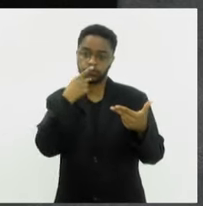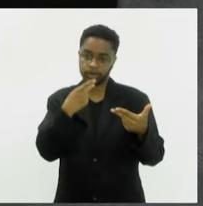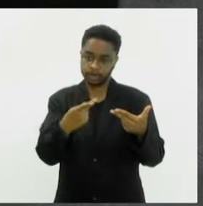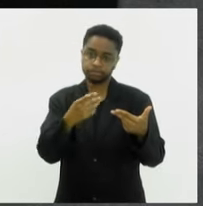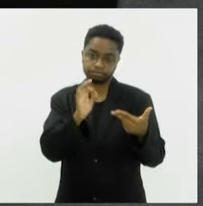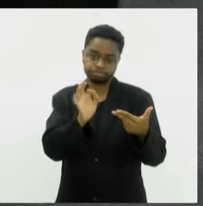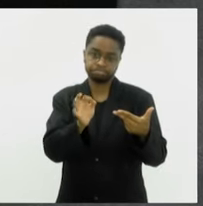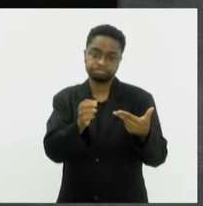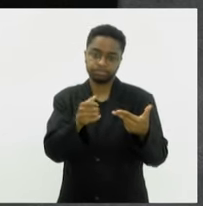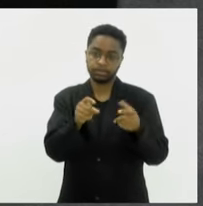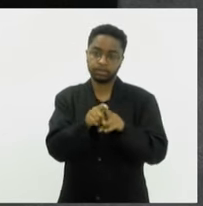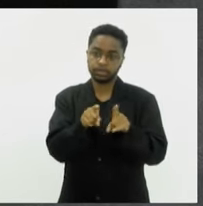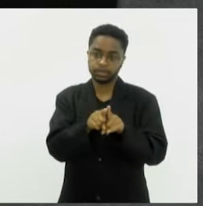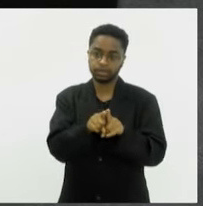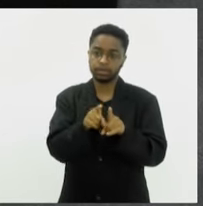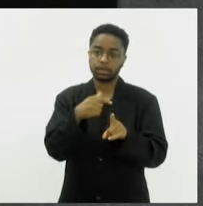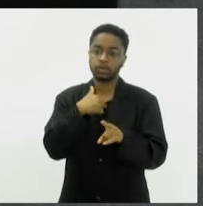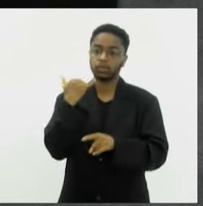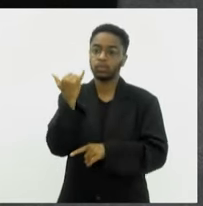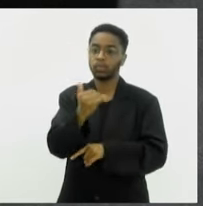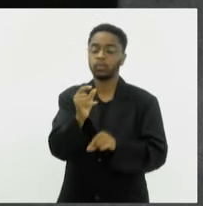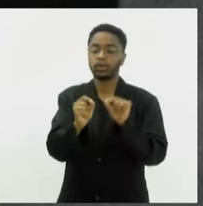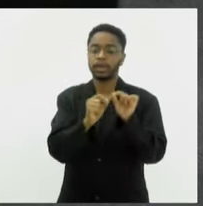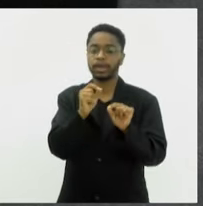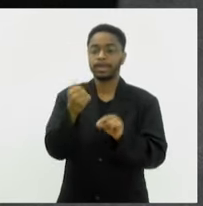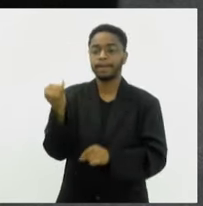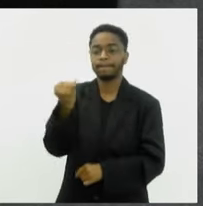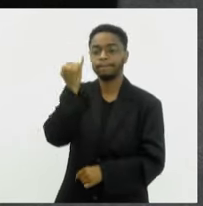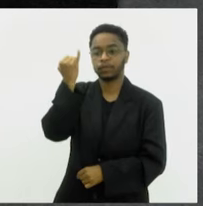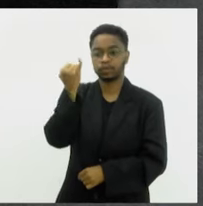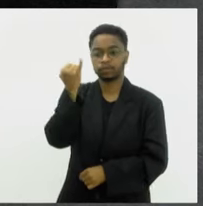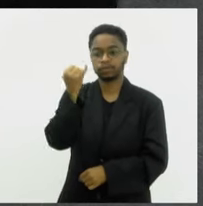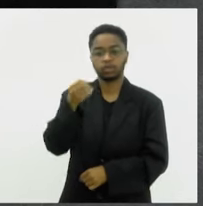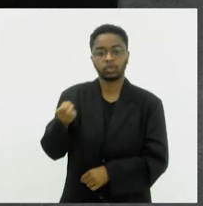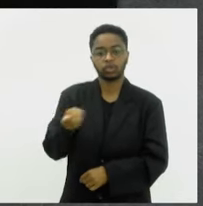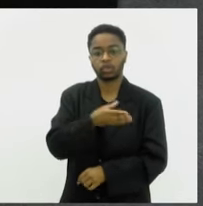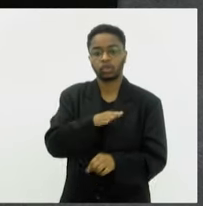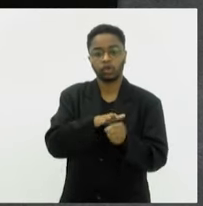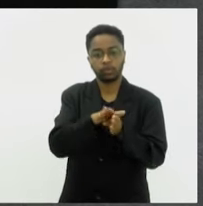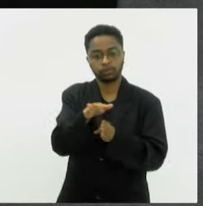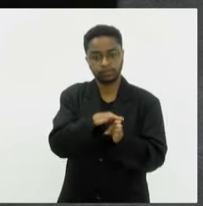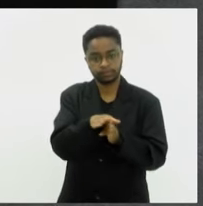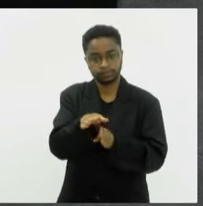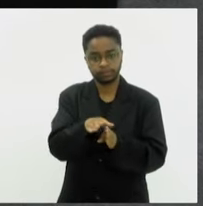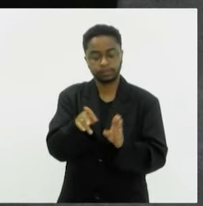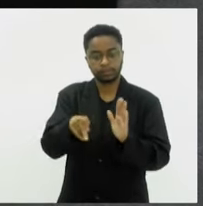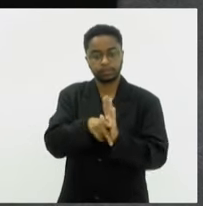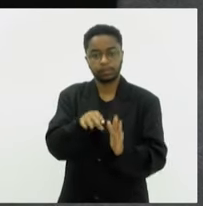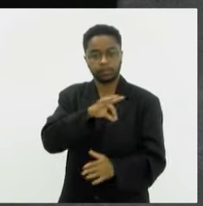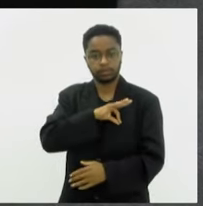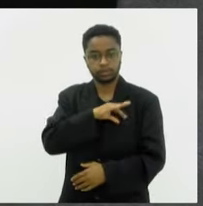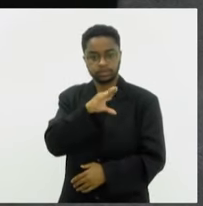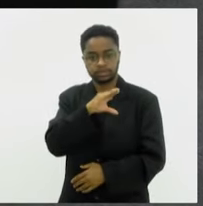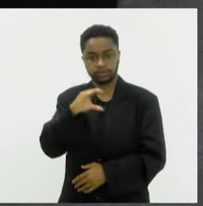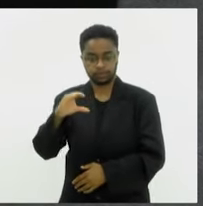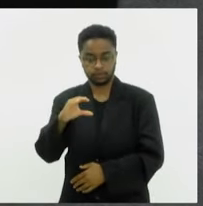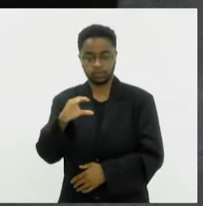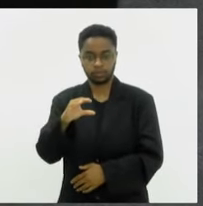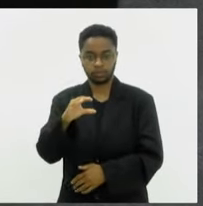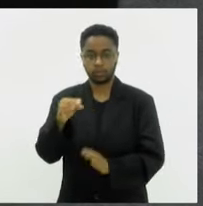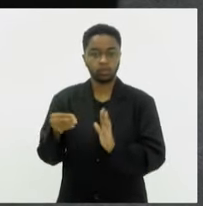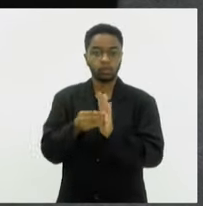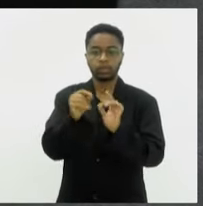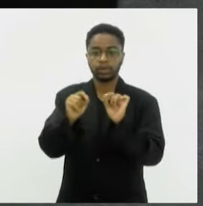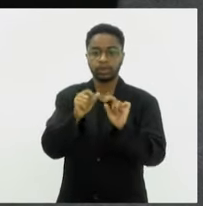perfeitamente. E digo que é importantíssimo essa nova orientação da Polícia Civil de caracterizar